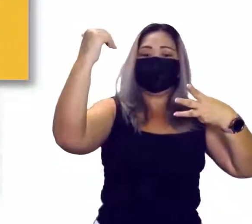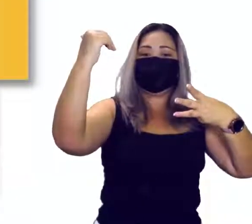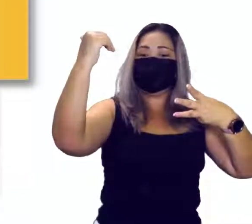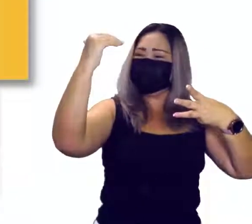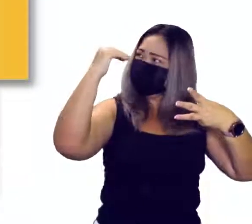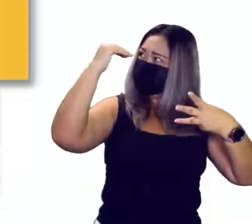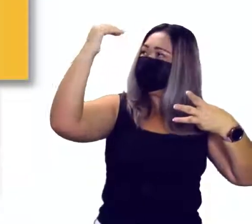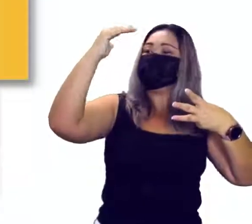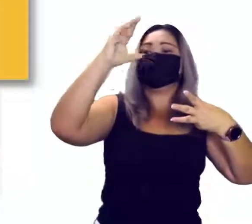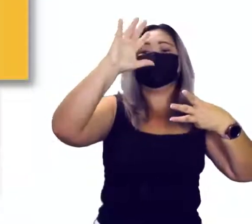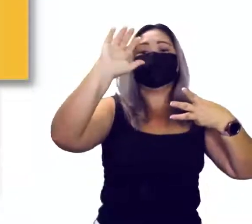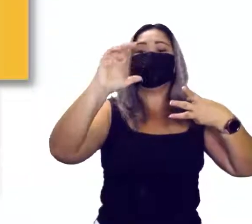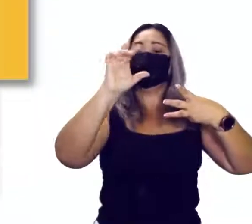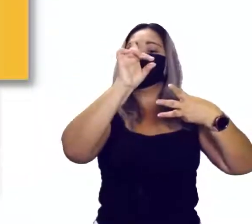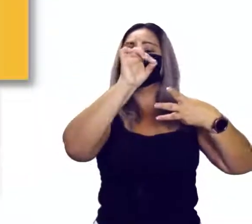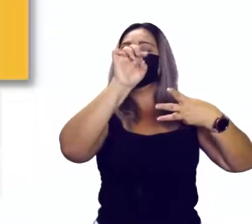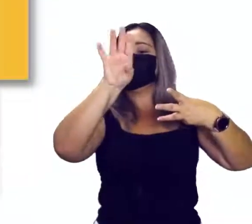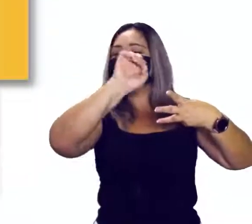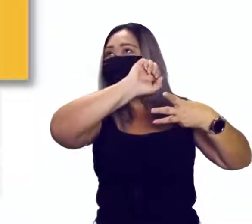lá de cima, né?